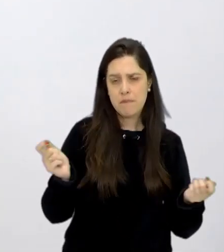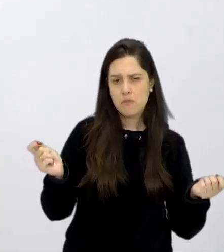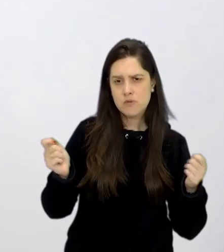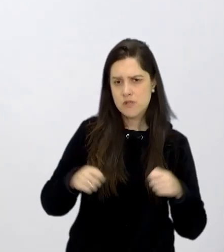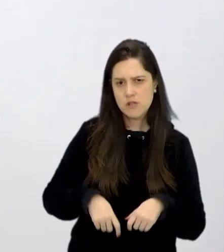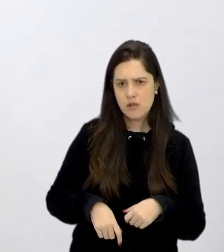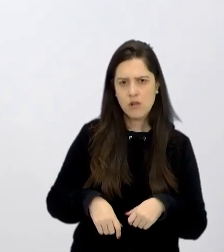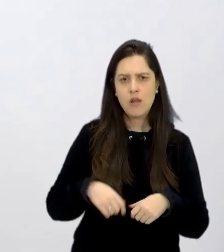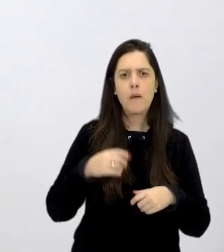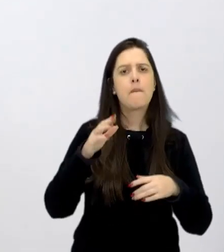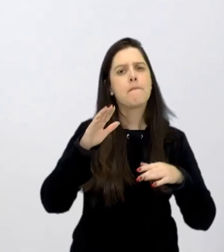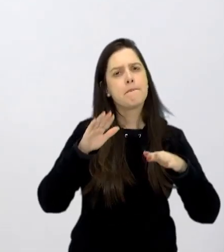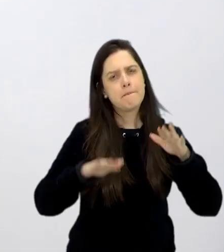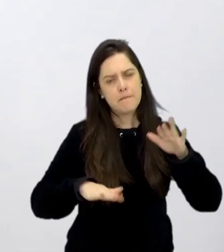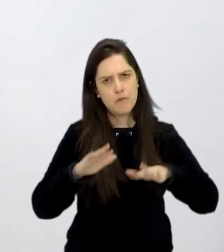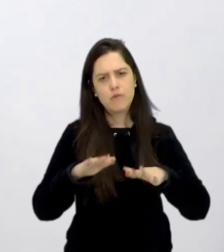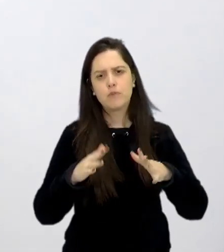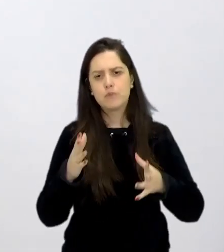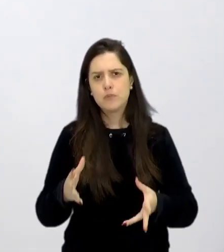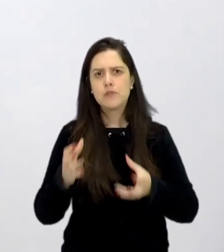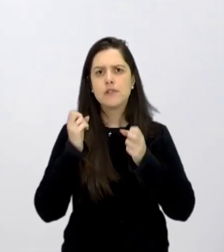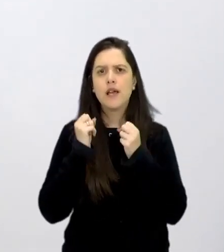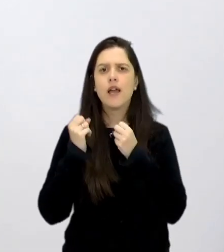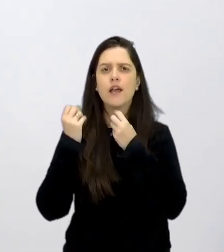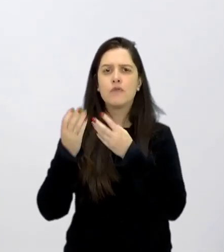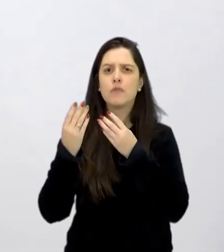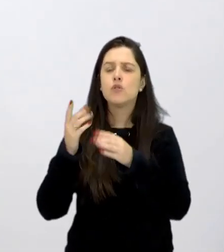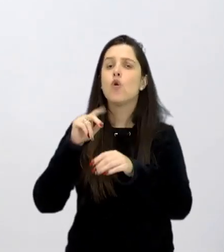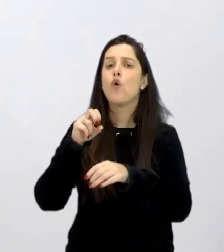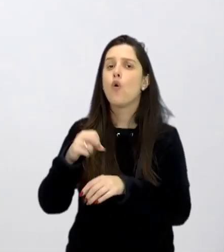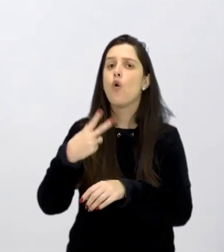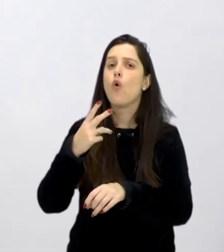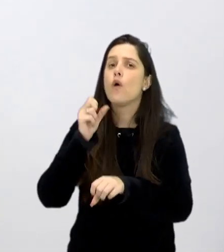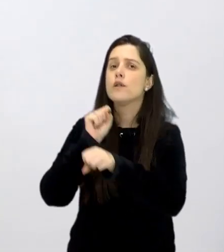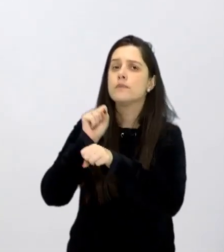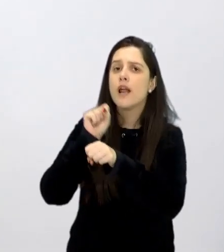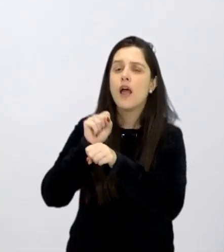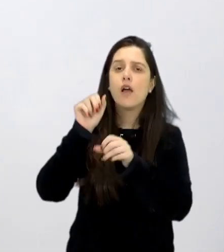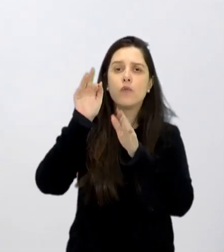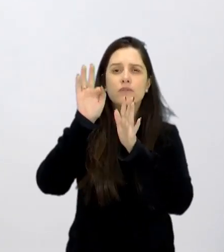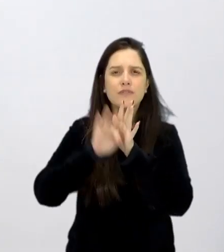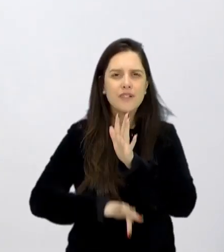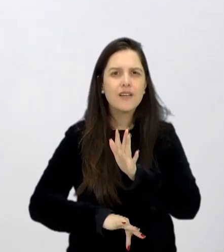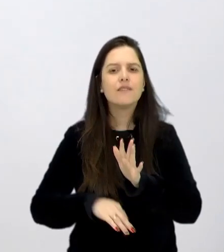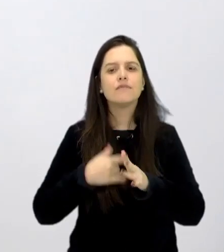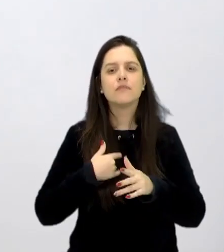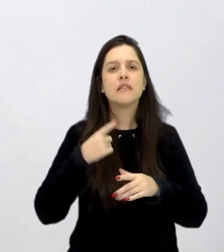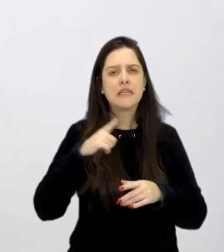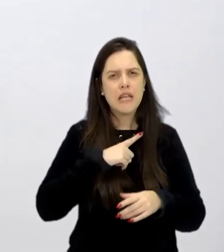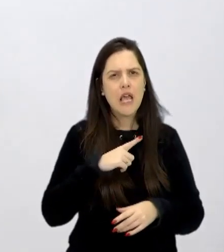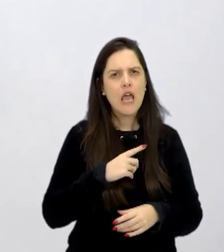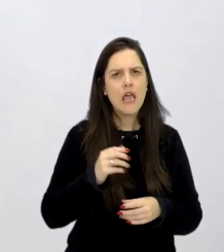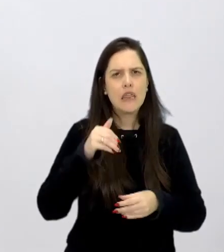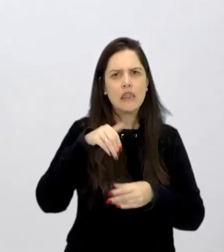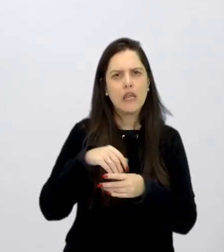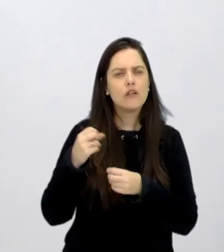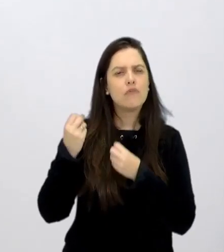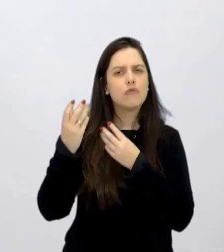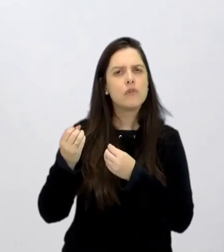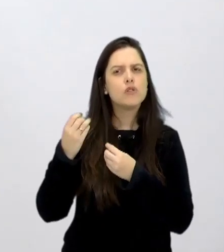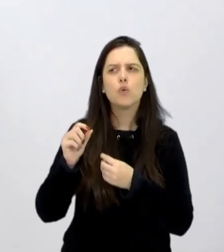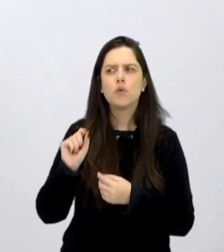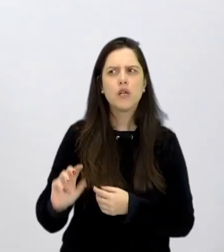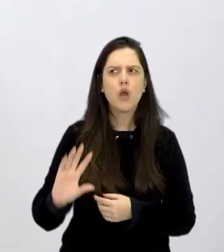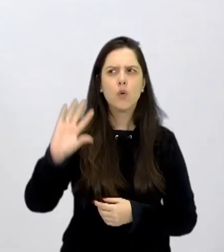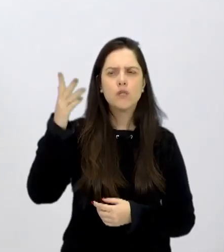que provavelmente buscar informações ou esperar que no texto, no decorrer do texto, tenha essa informação do que ocorreu ali no